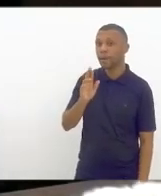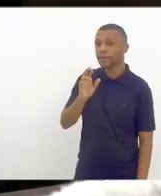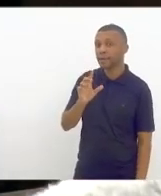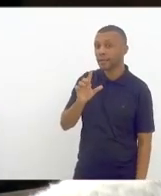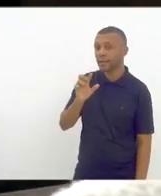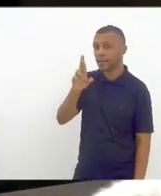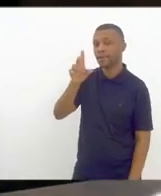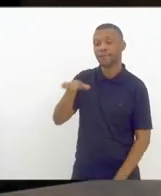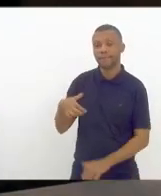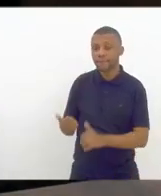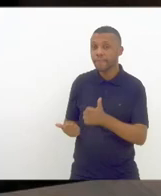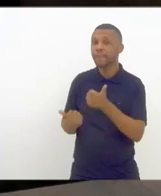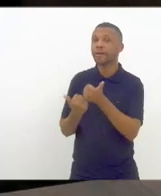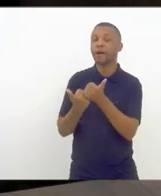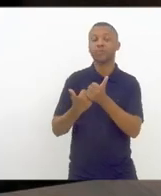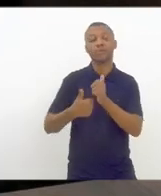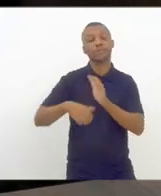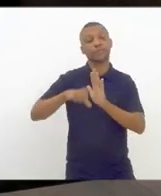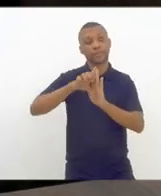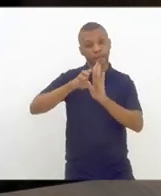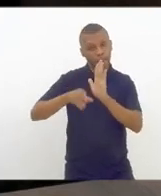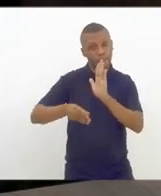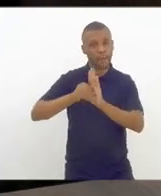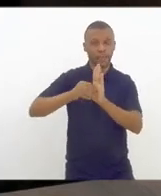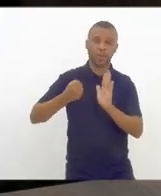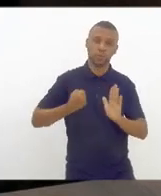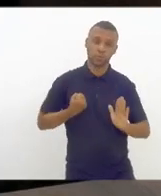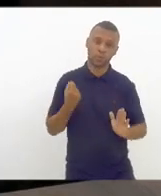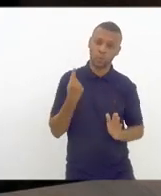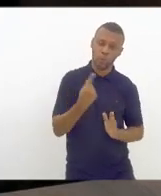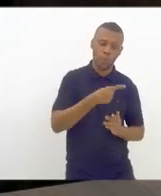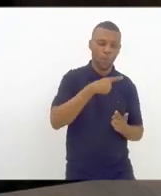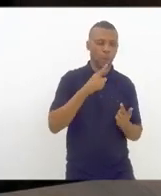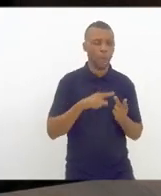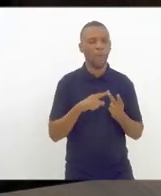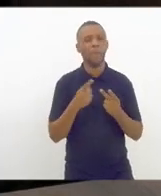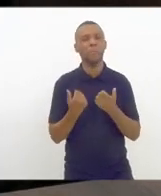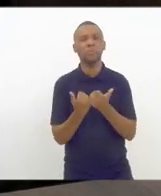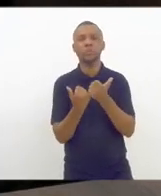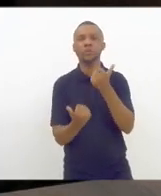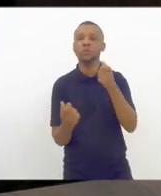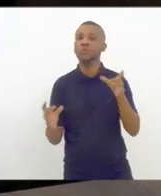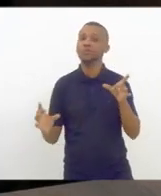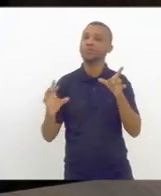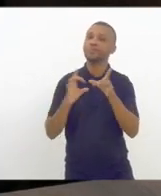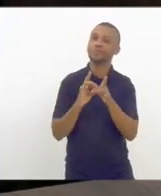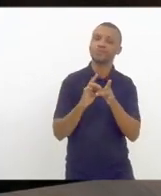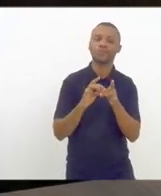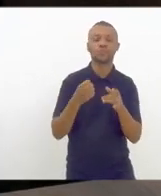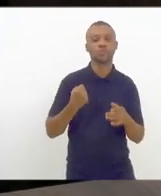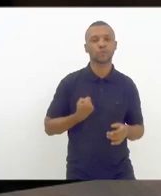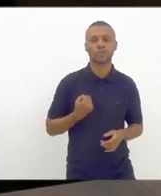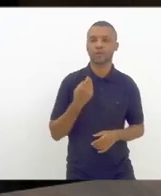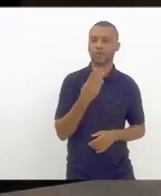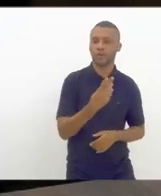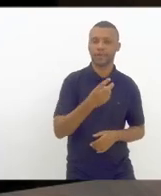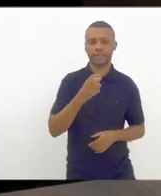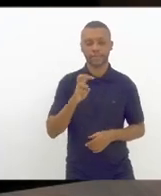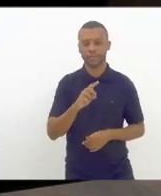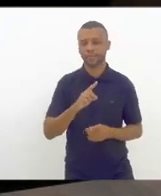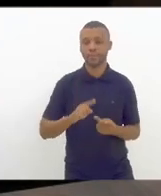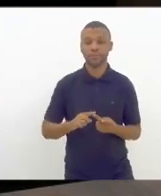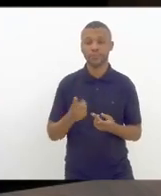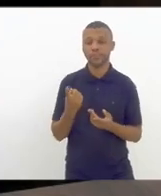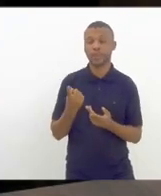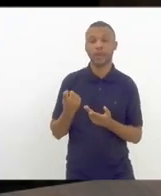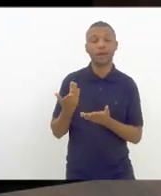número 1 da Comissão dos Direitos da Mulher, favorável com subemenda aglutinativa às emendas 4 e 5,